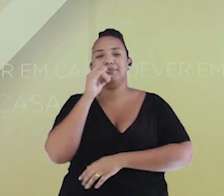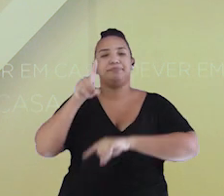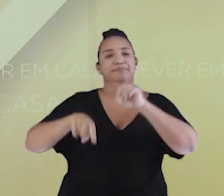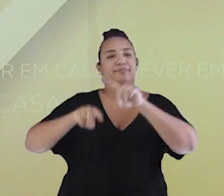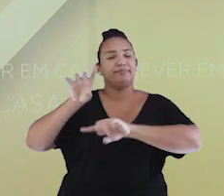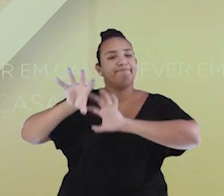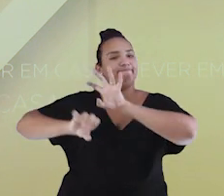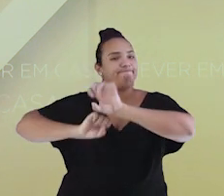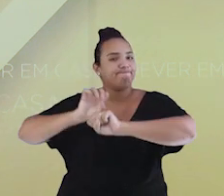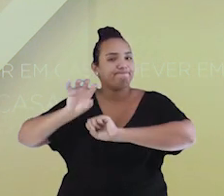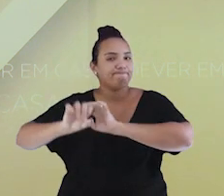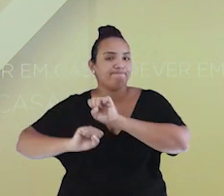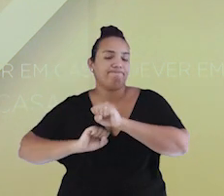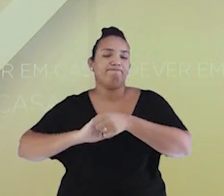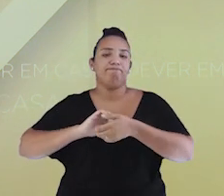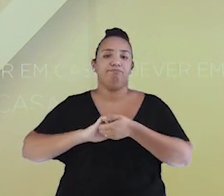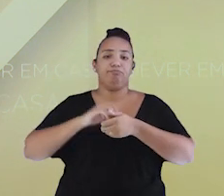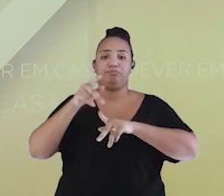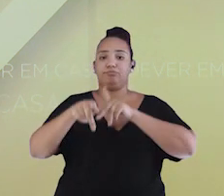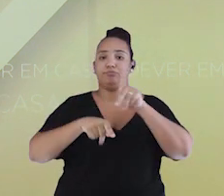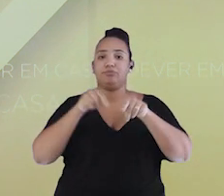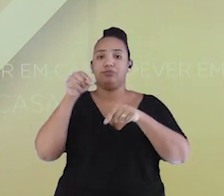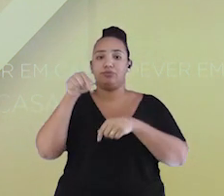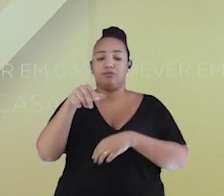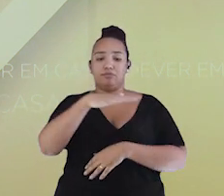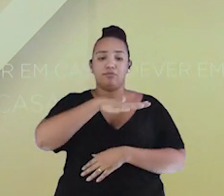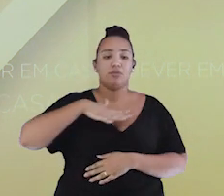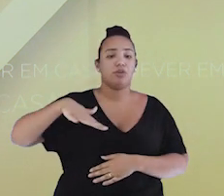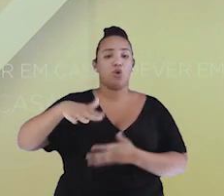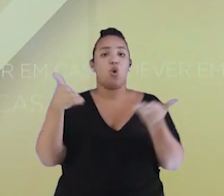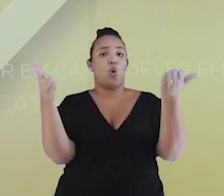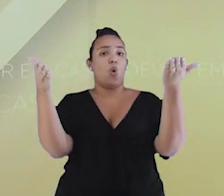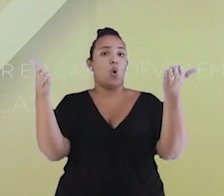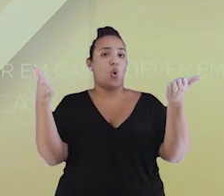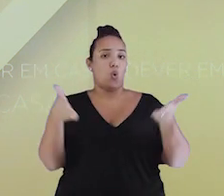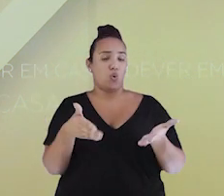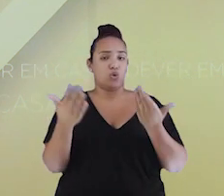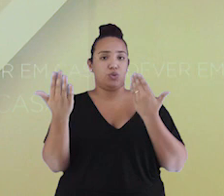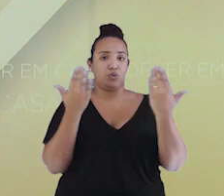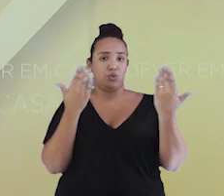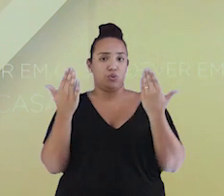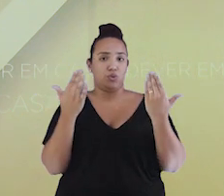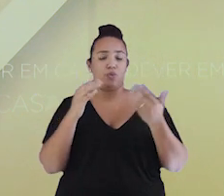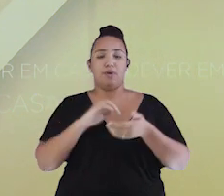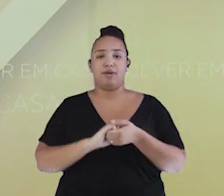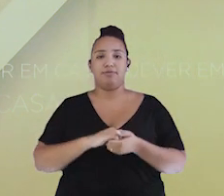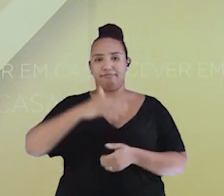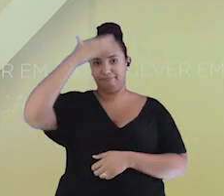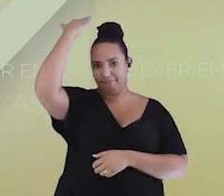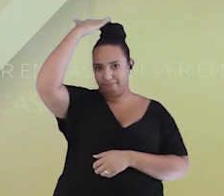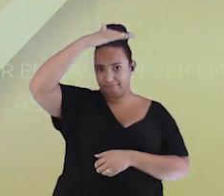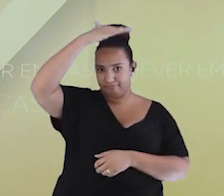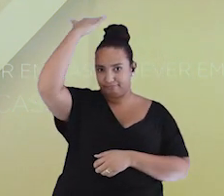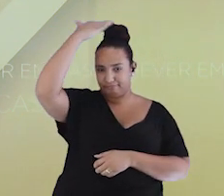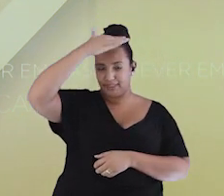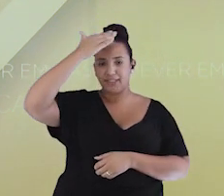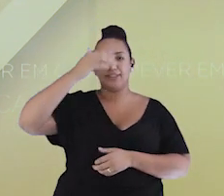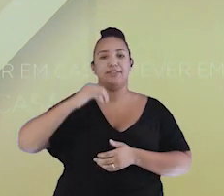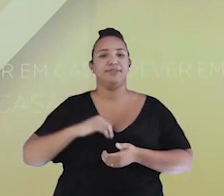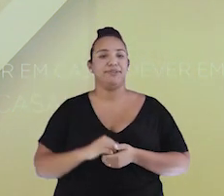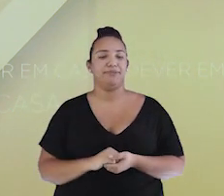e extração de alguns outros recursos. Eles viviam na região onde hoje está localizado o